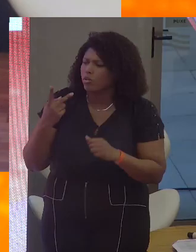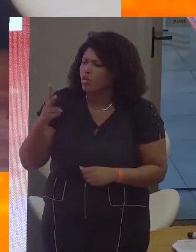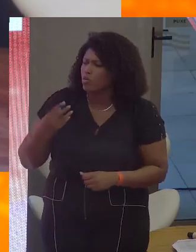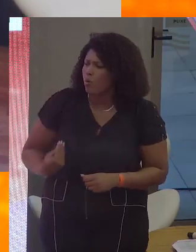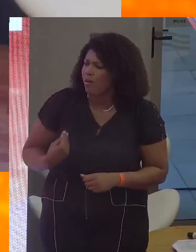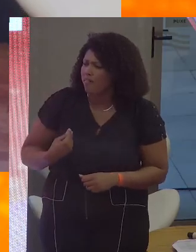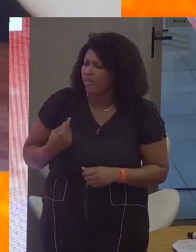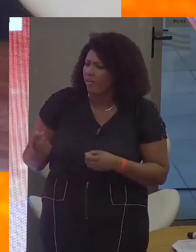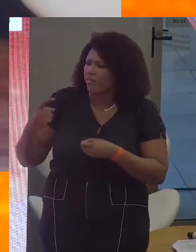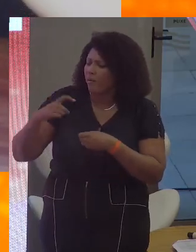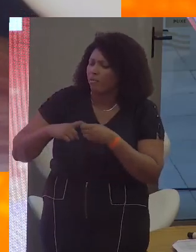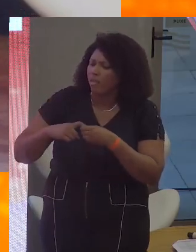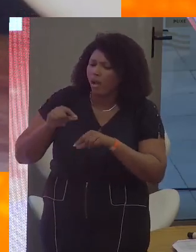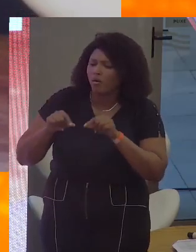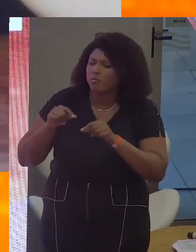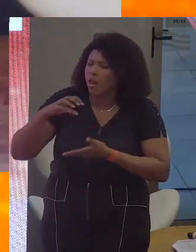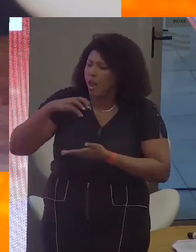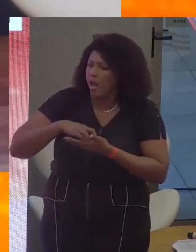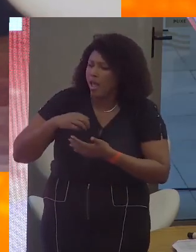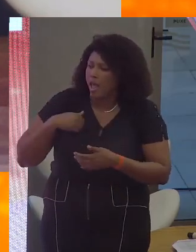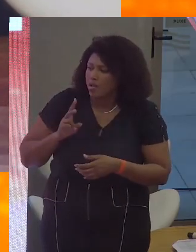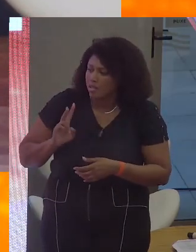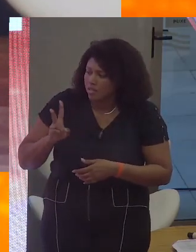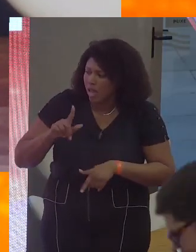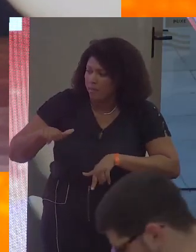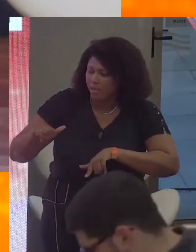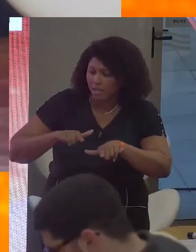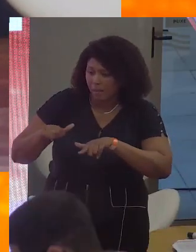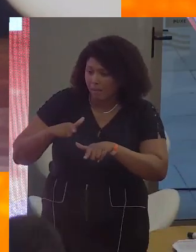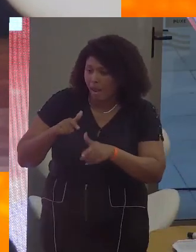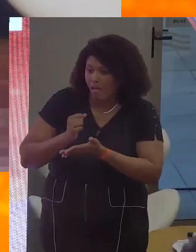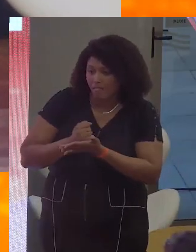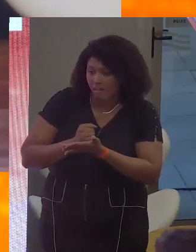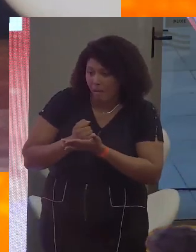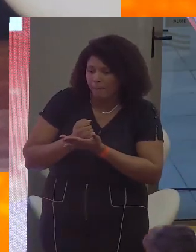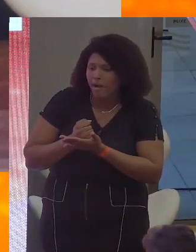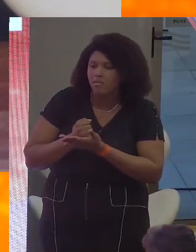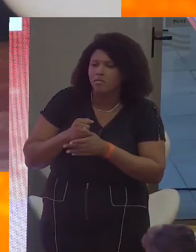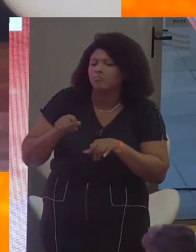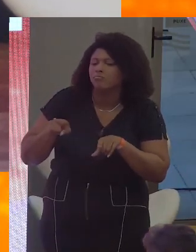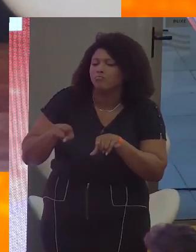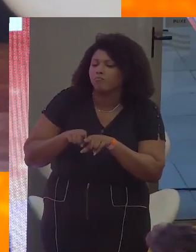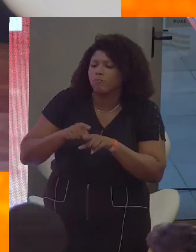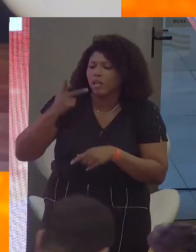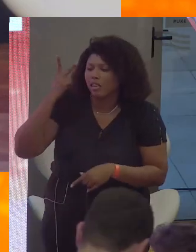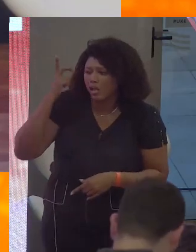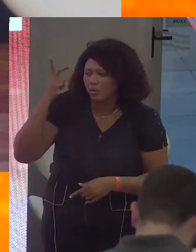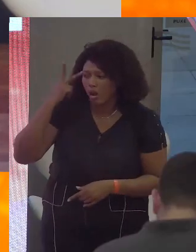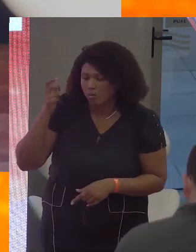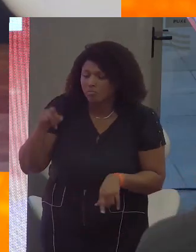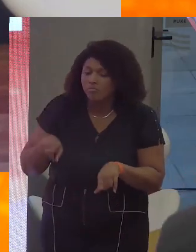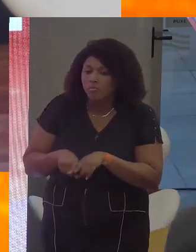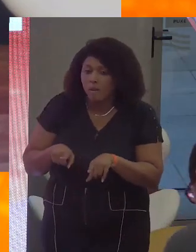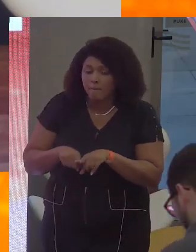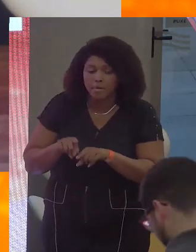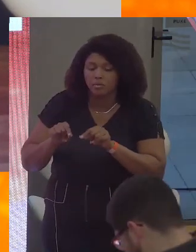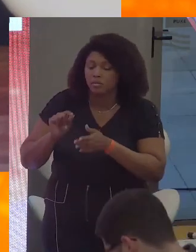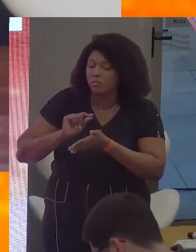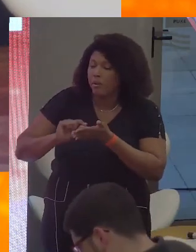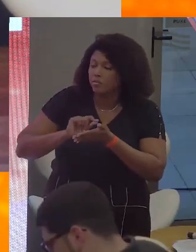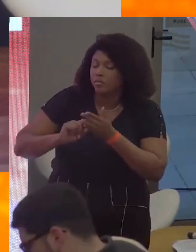área magistral. Então, eu sempre trabalhei com farmácia de manipulação no Brasil e sempre trabalhei muito voltada com a prescrição